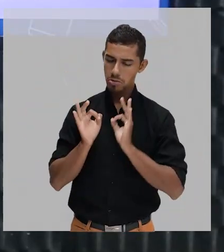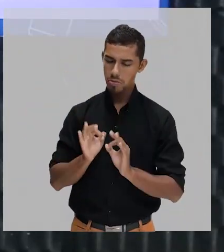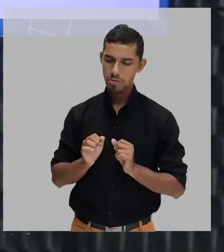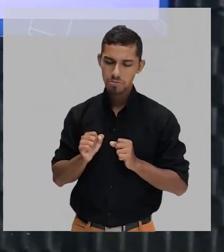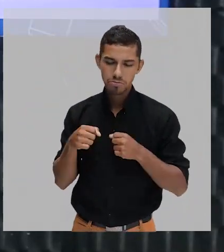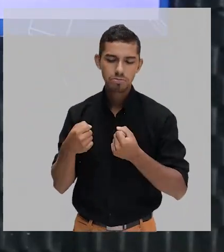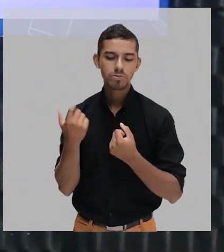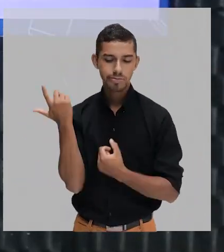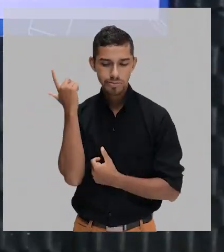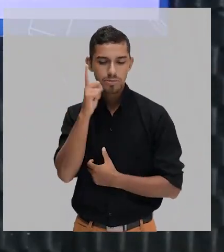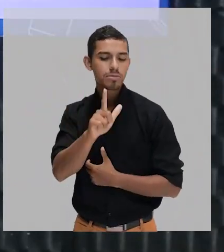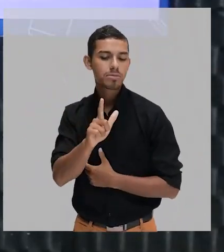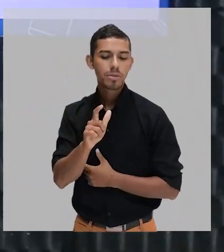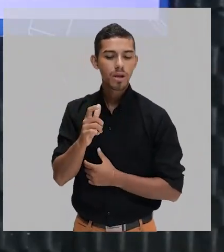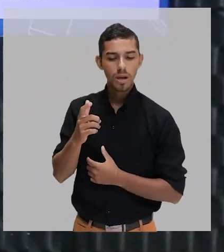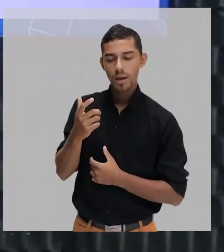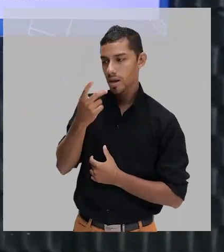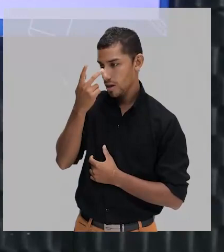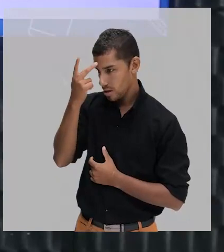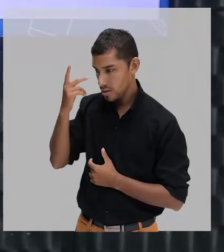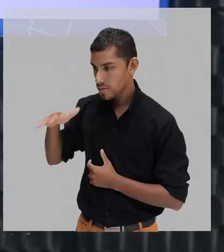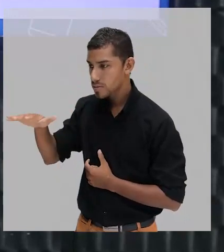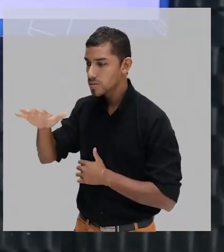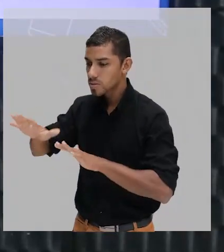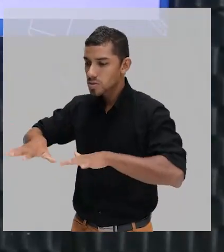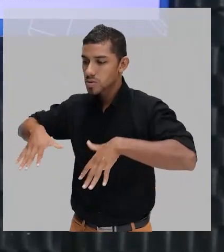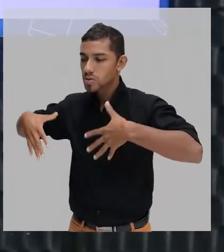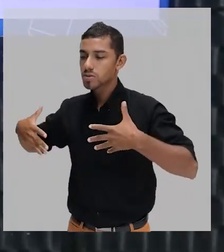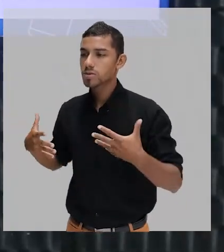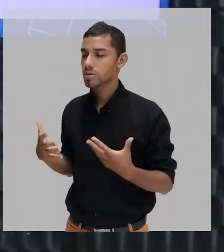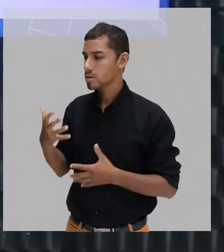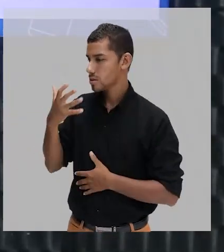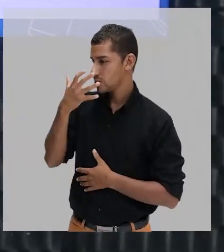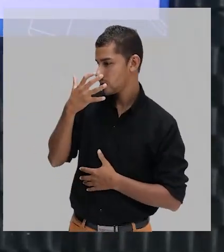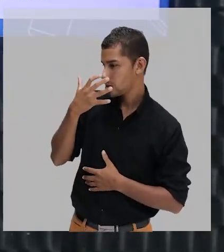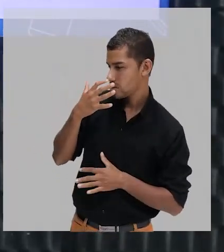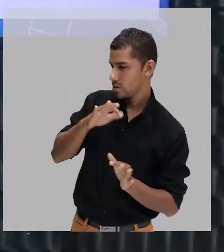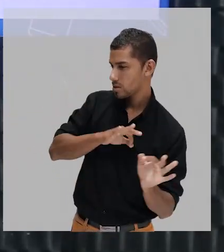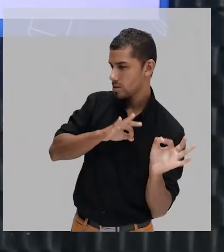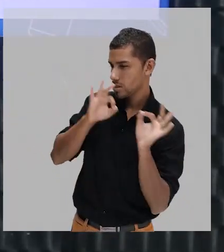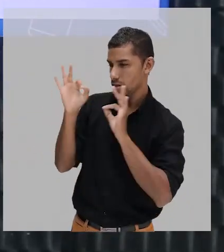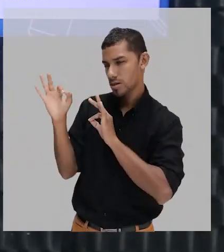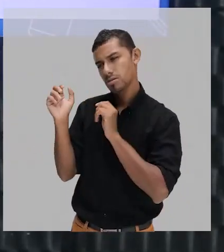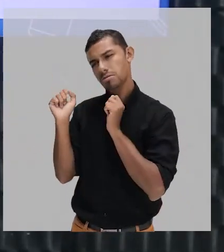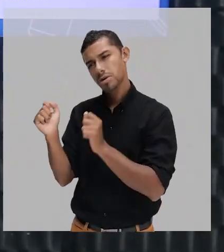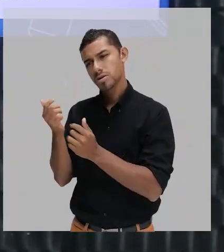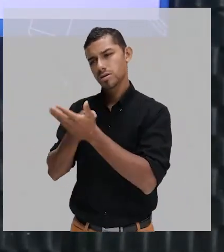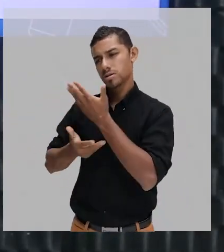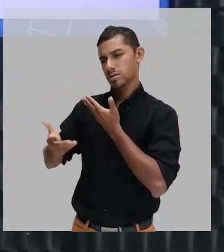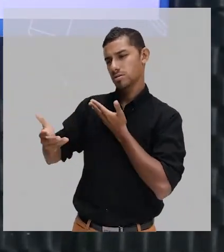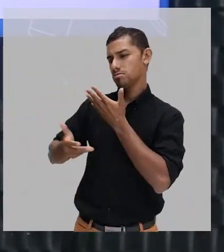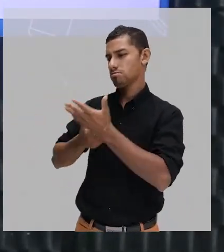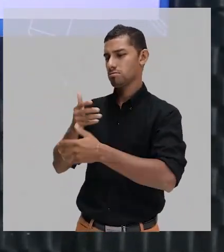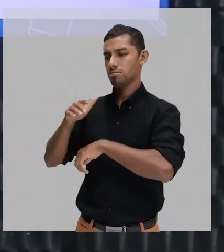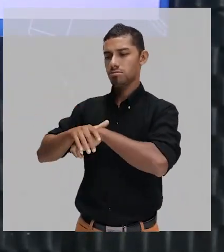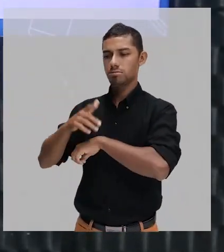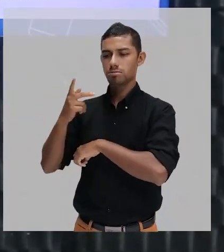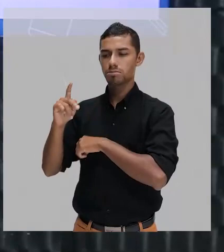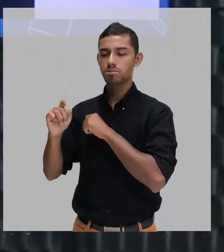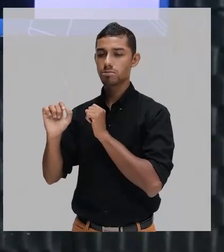público, normalmente, ele assiste passivamente a ação, mas o público pode ser interativo, dependendo da proposta do